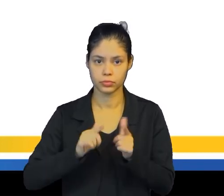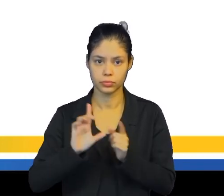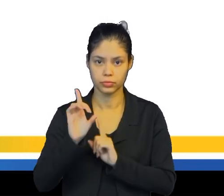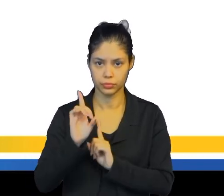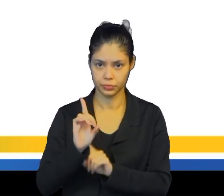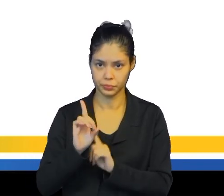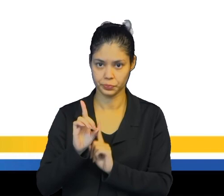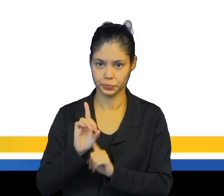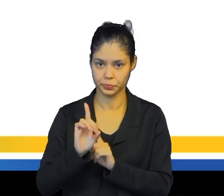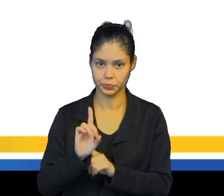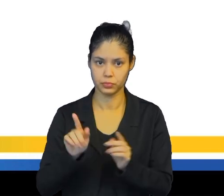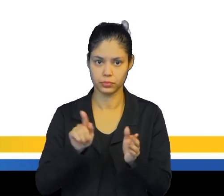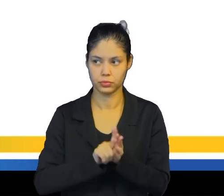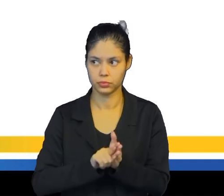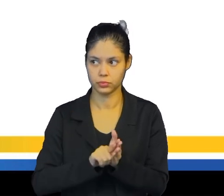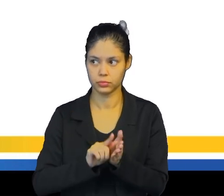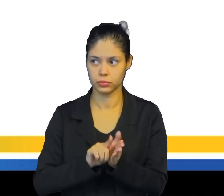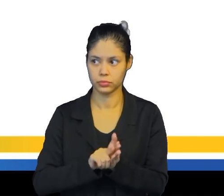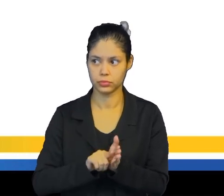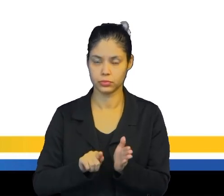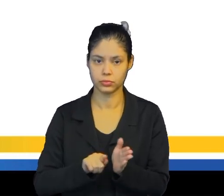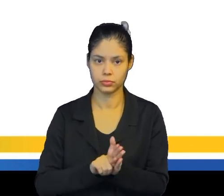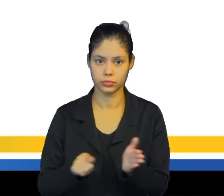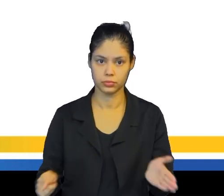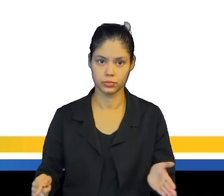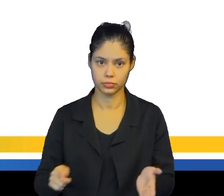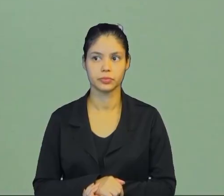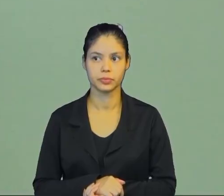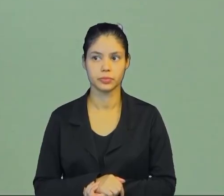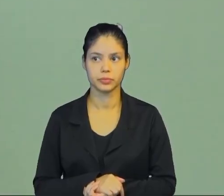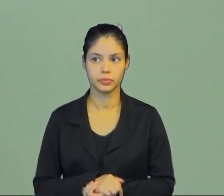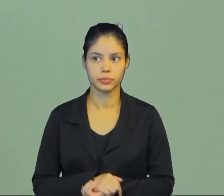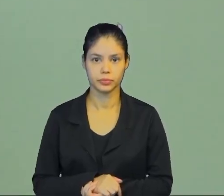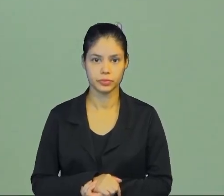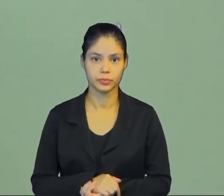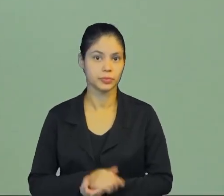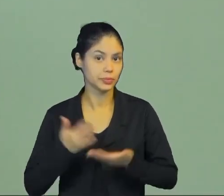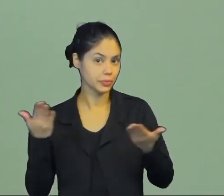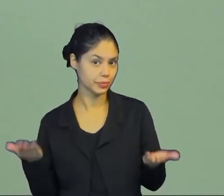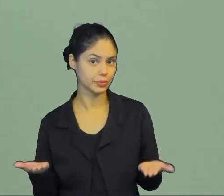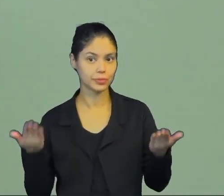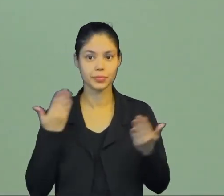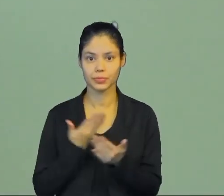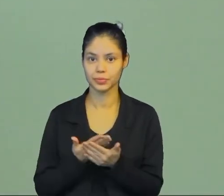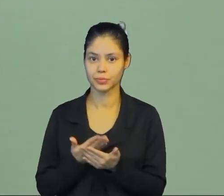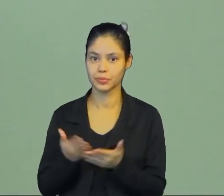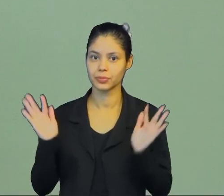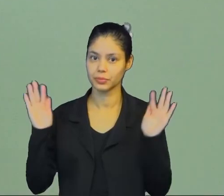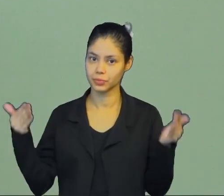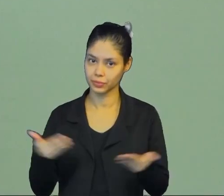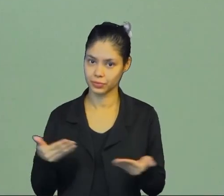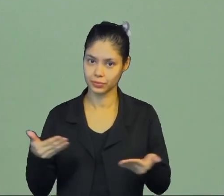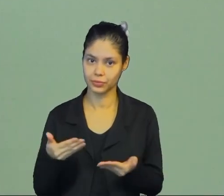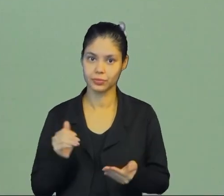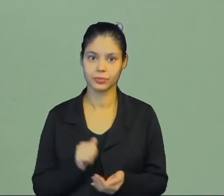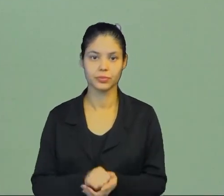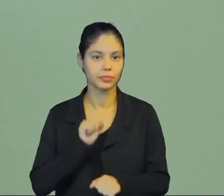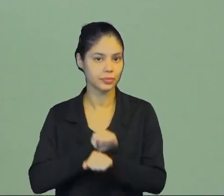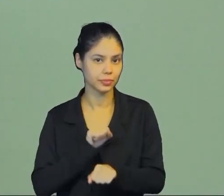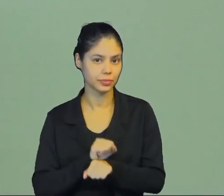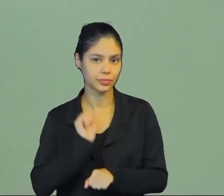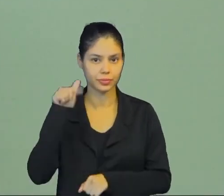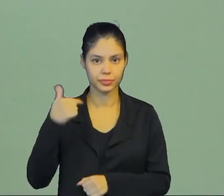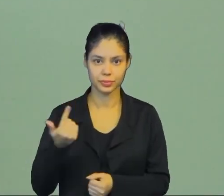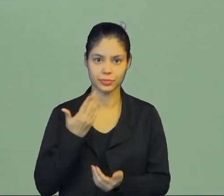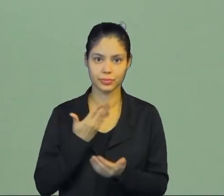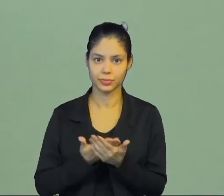Letra D, jornalísticos, né, pessoal? Essa foi a nossa aula de hoje. Espero